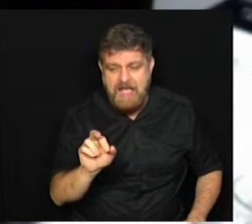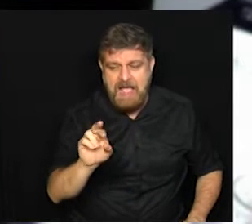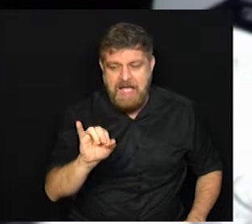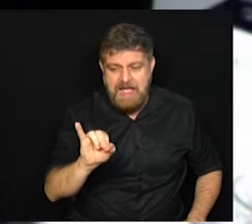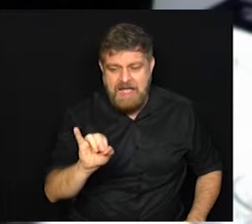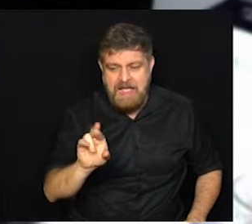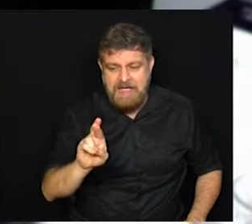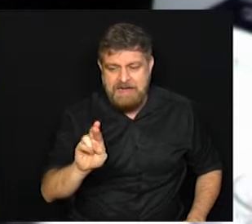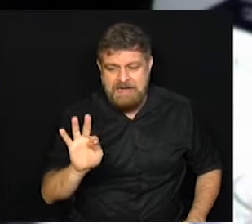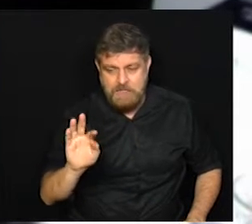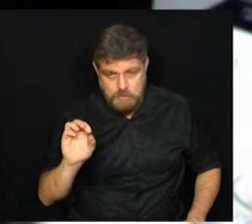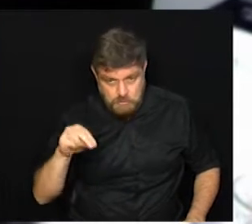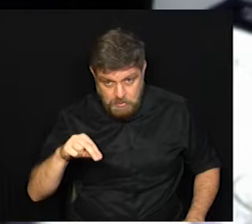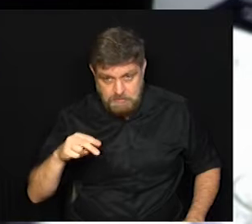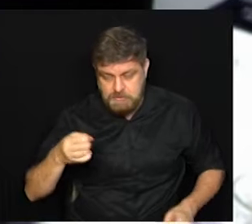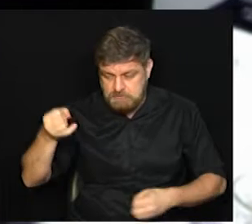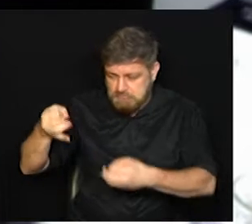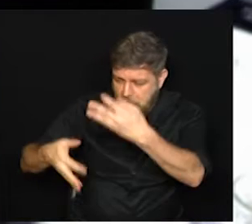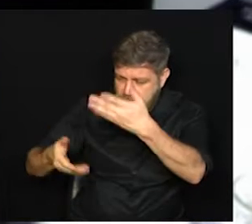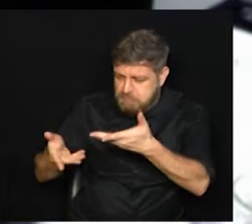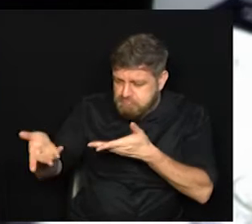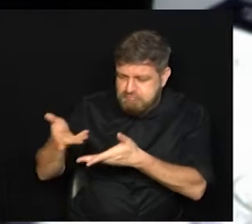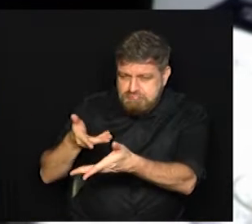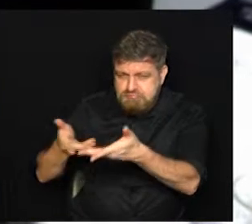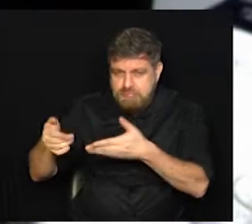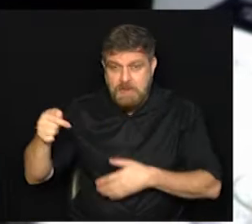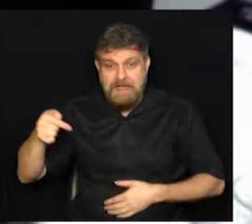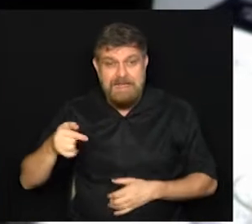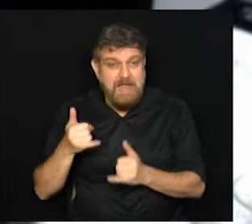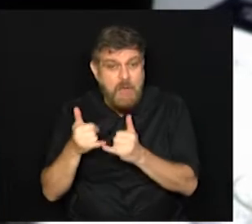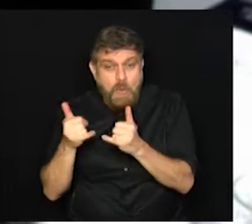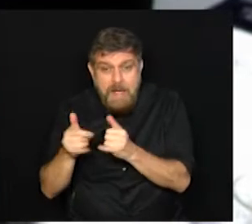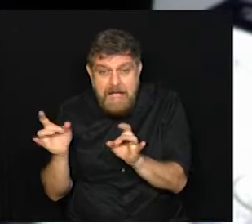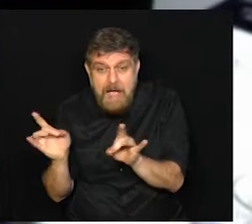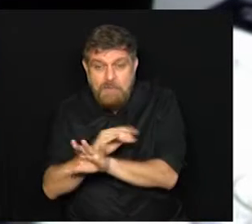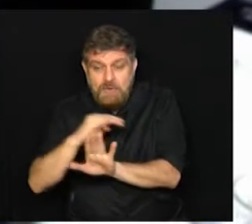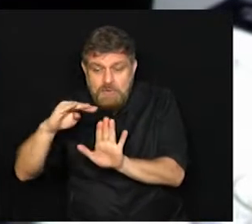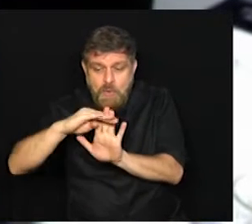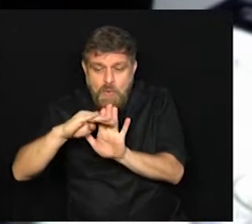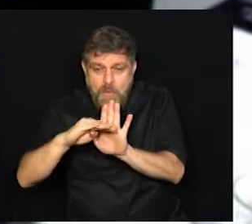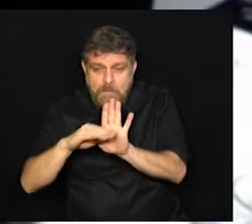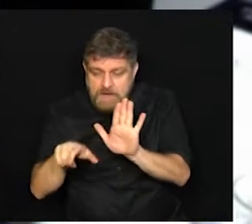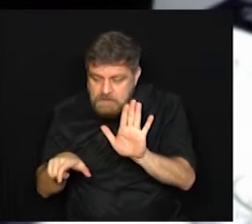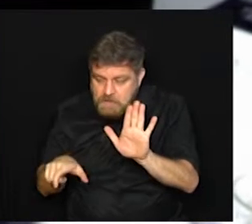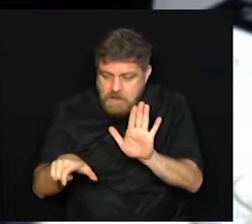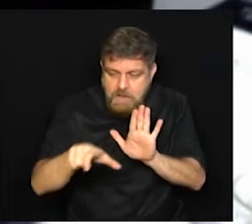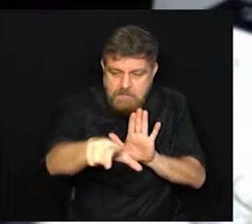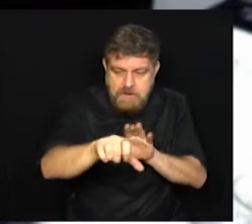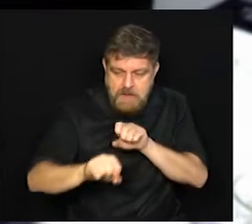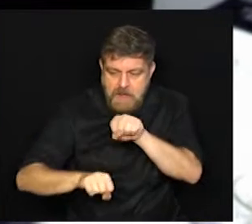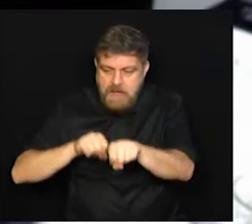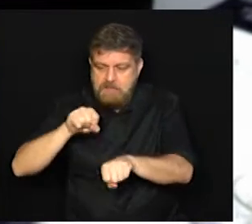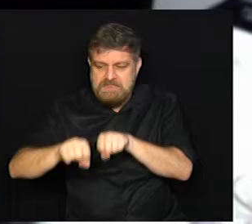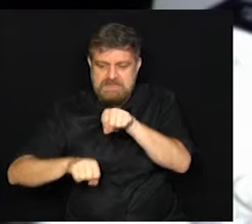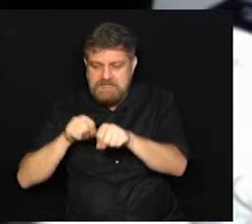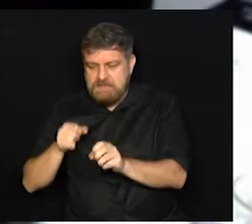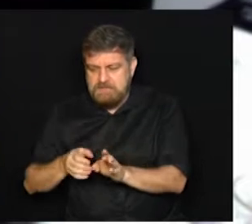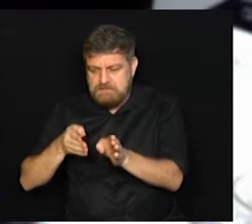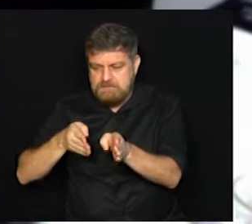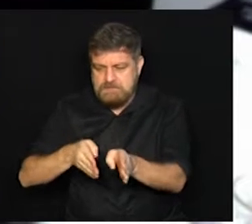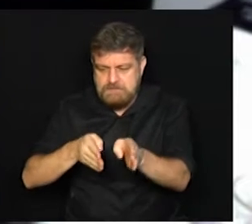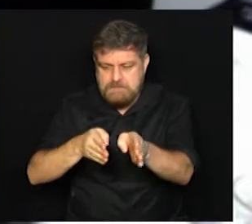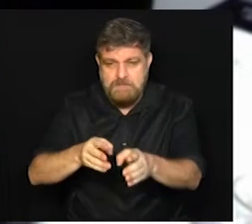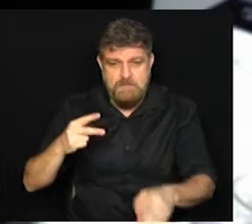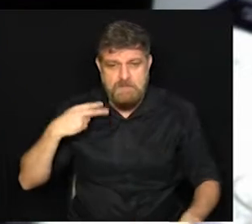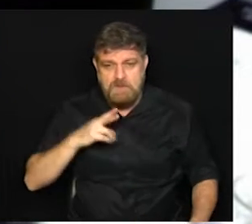isso e eles estão finalizando, né, o plano cicloviário. O vereador Rossini teve a oportunidade